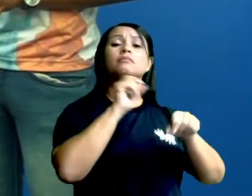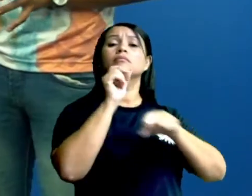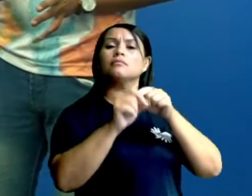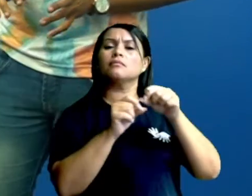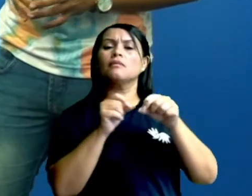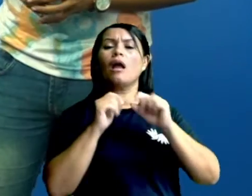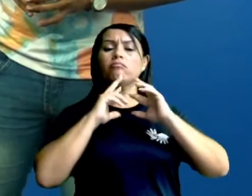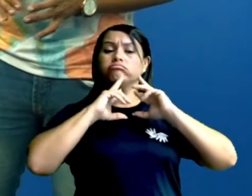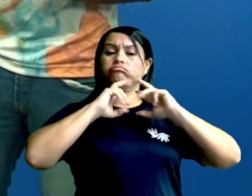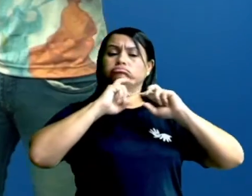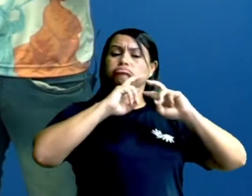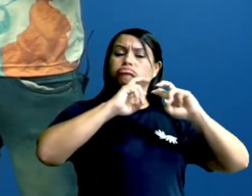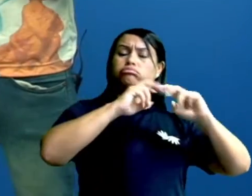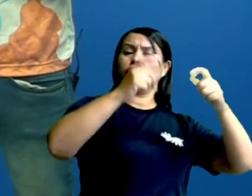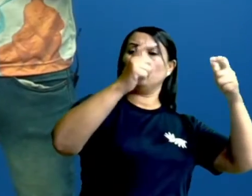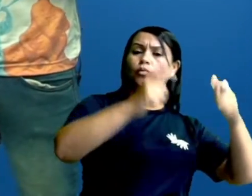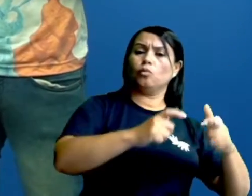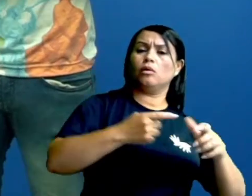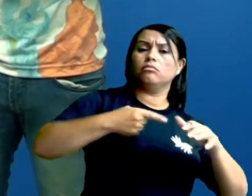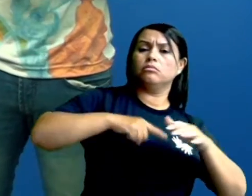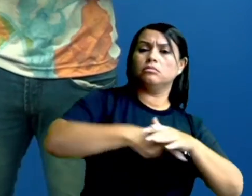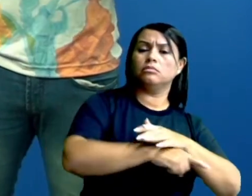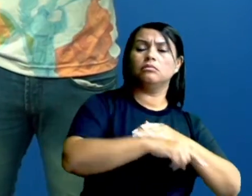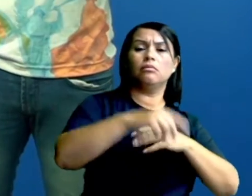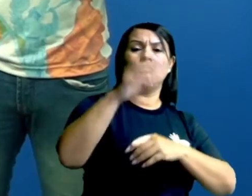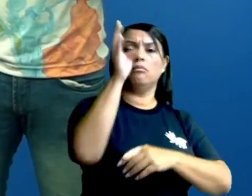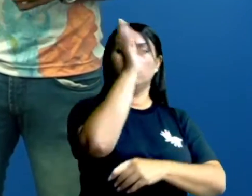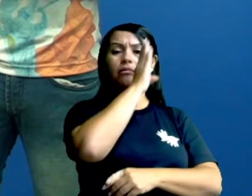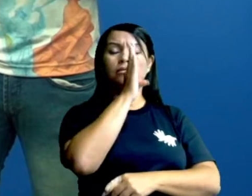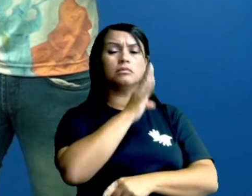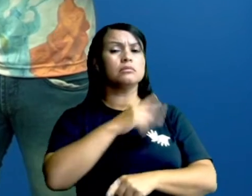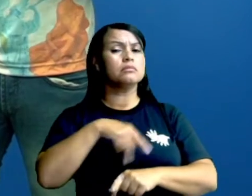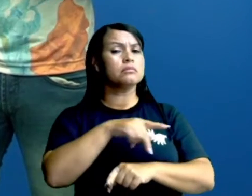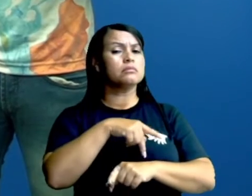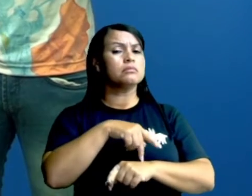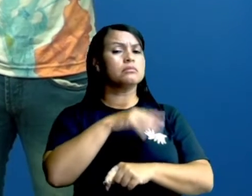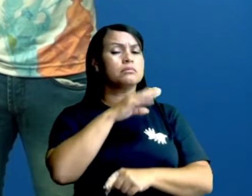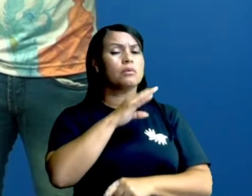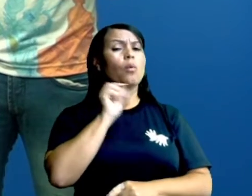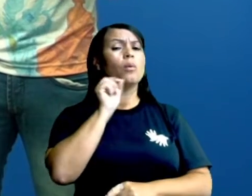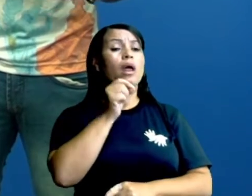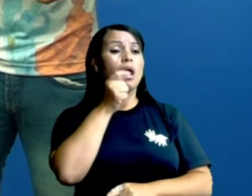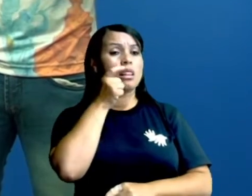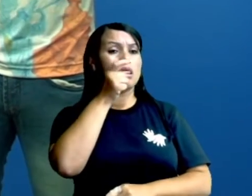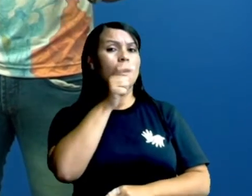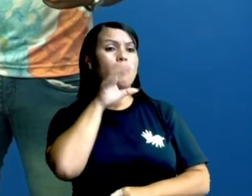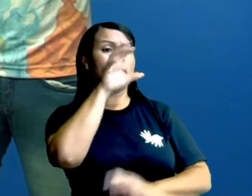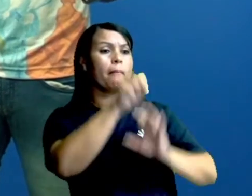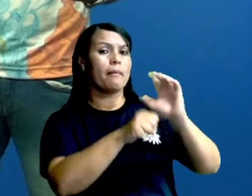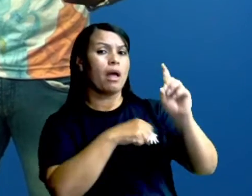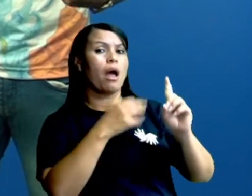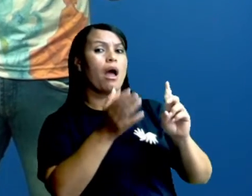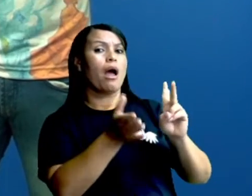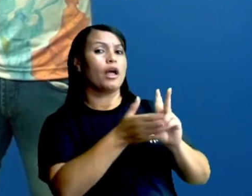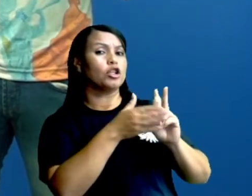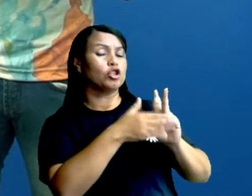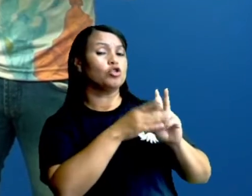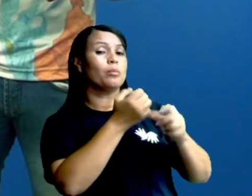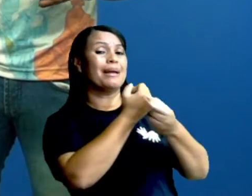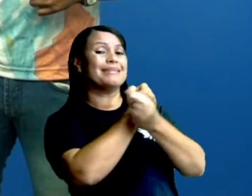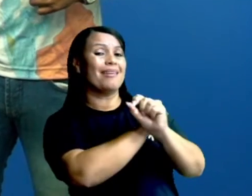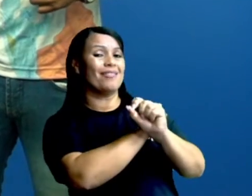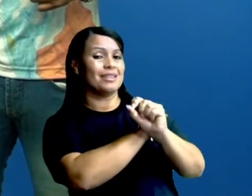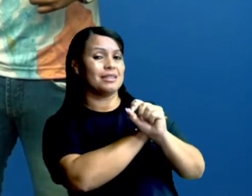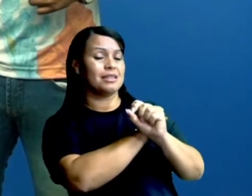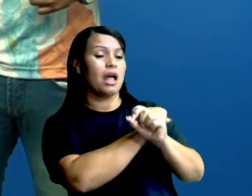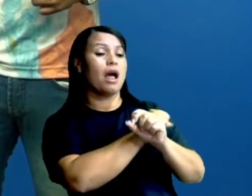exatamente explorar o território brasileiro, o interior do território brasileiro. A principal intenção era capturar índio para servir como mão de obra escrava no